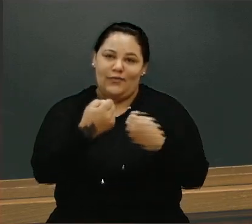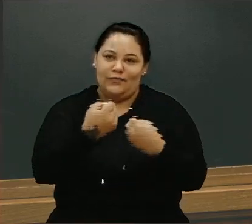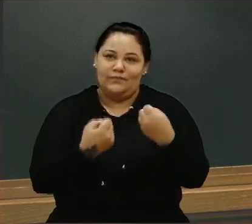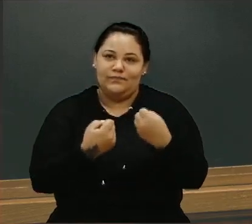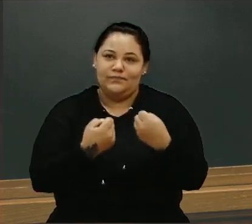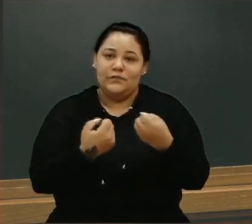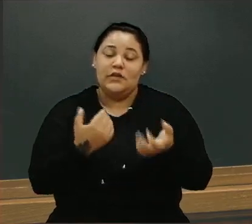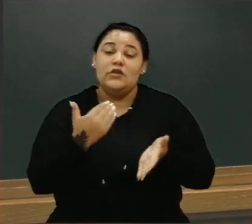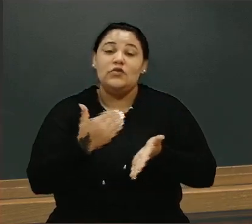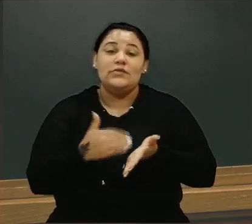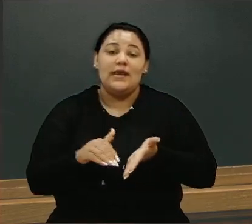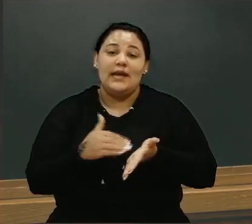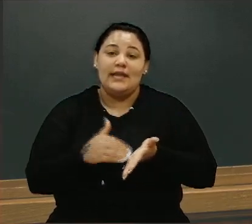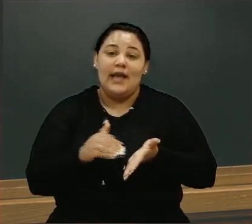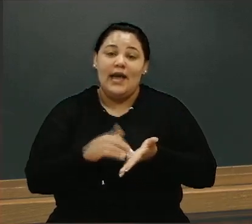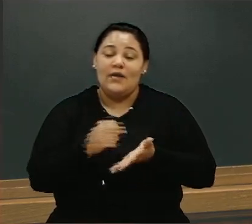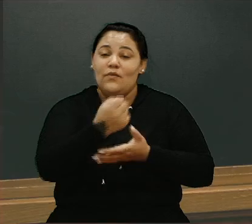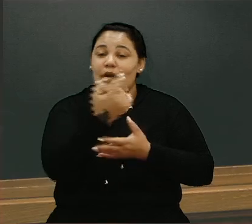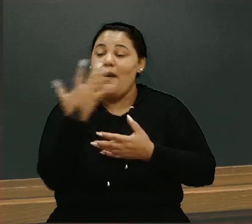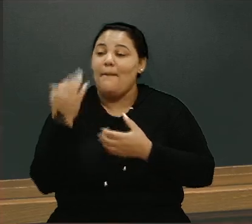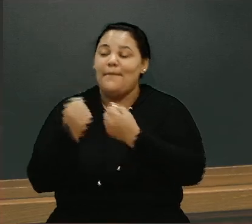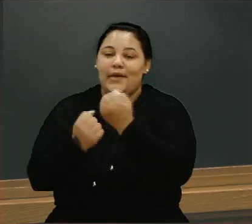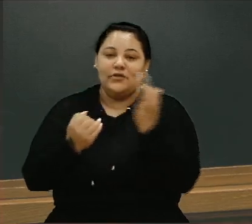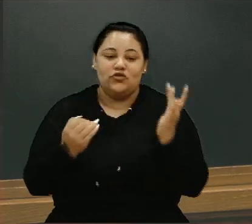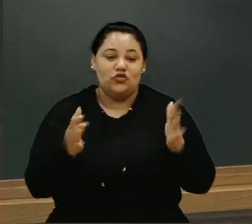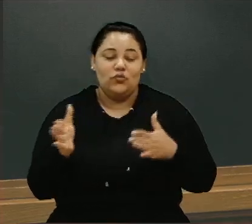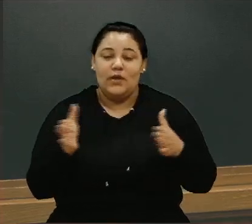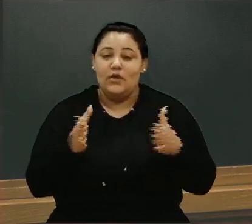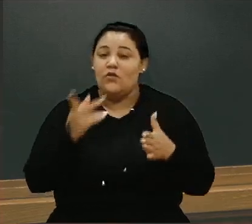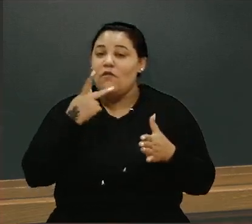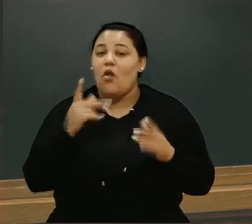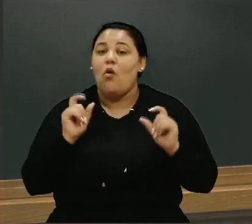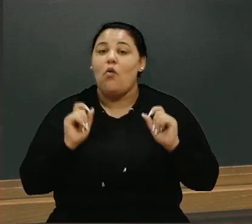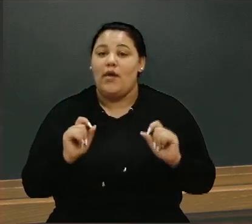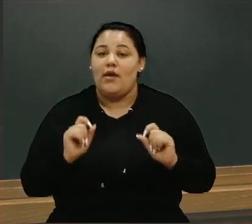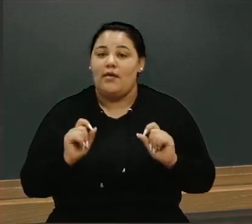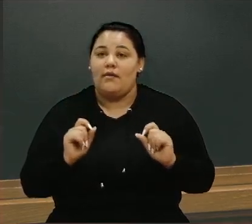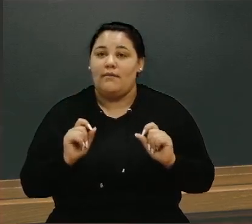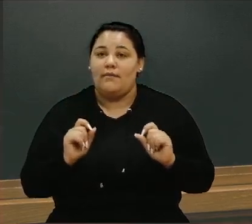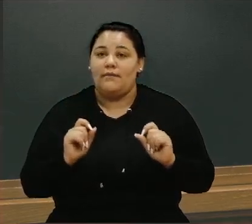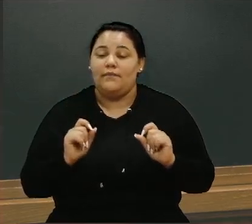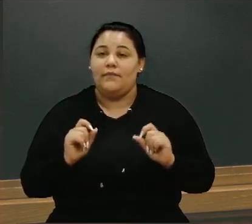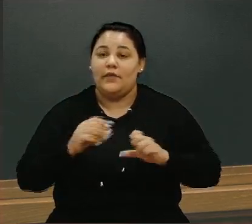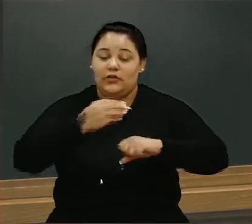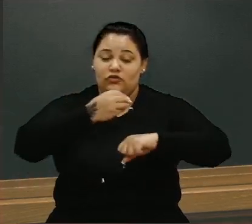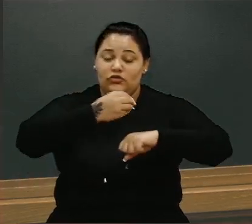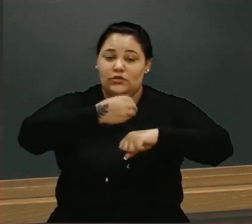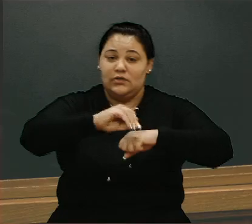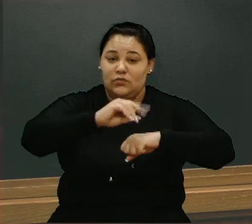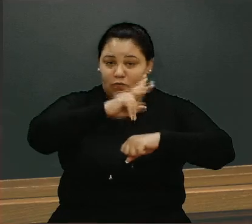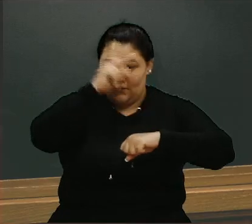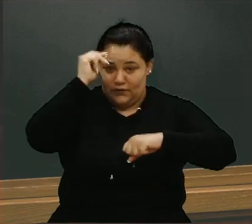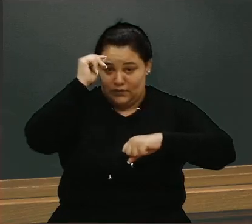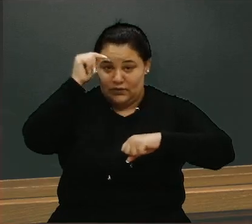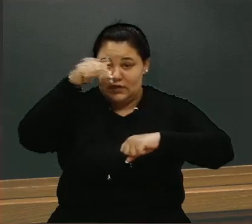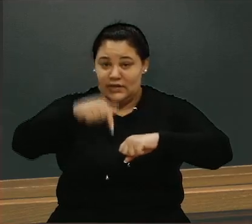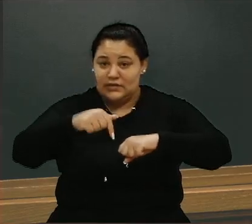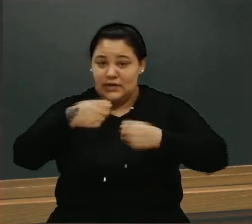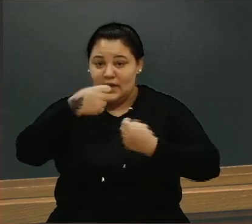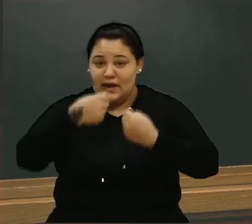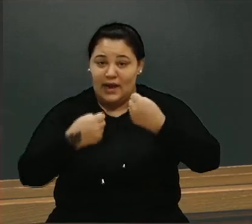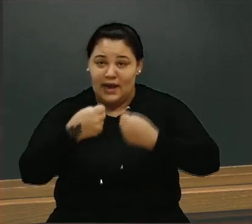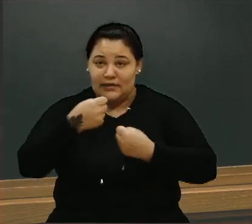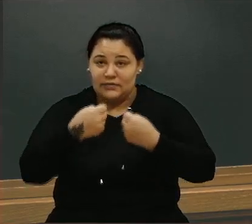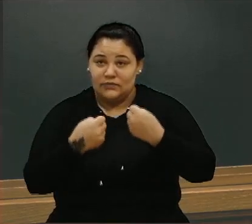secretário de Meio Ambiente, à época, determinou, e esse um cargo indicado pelo prefeito, que esse Castramóvel não